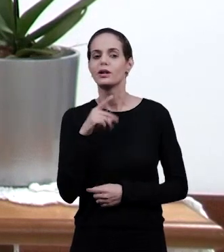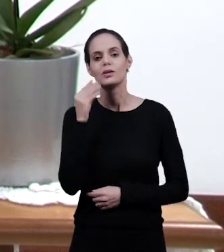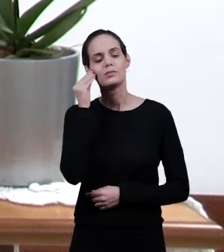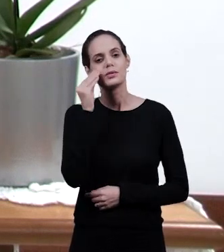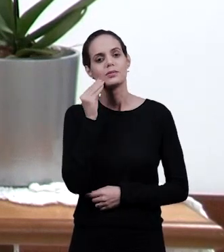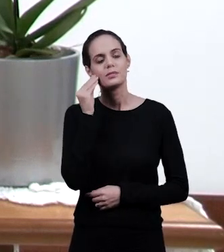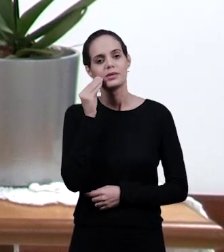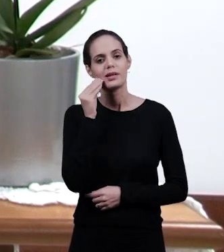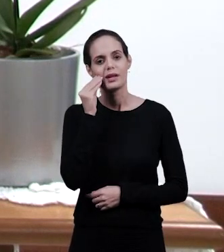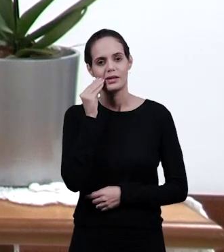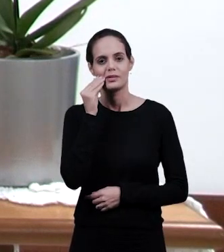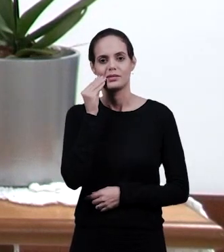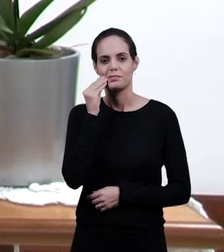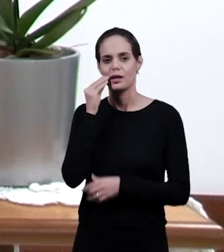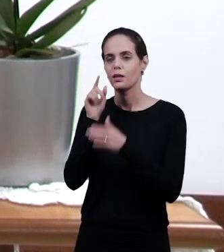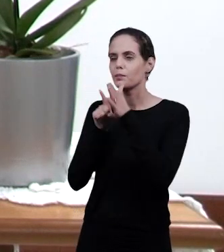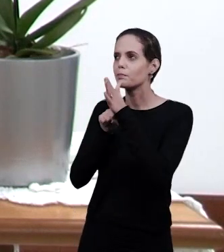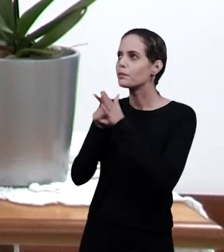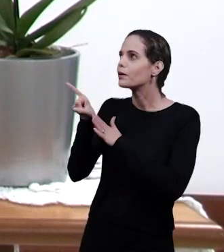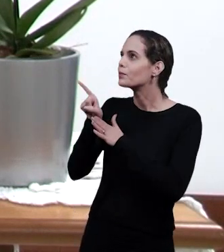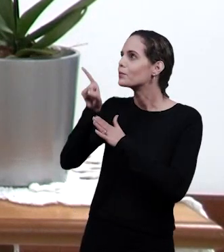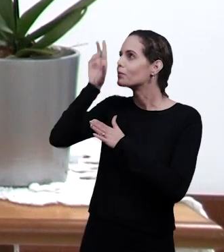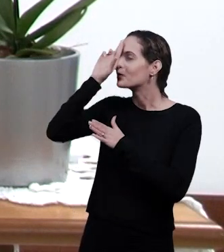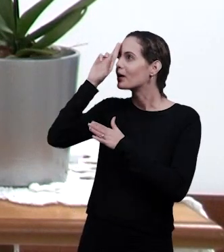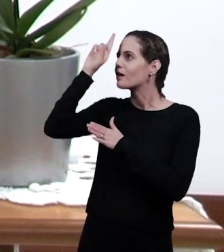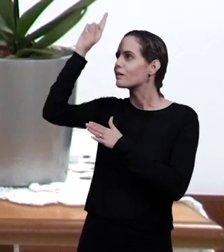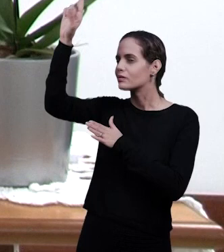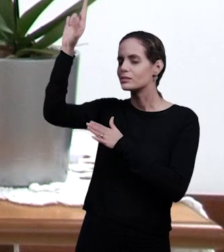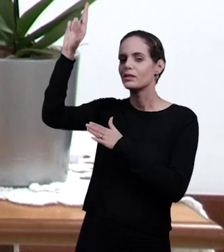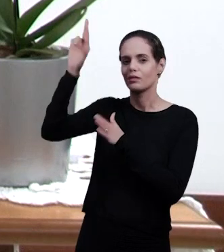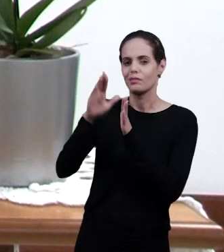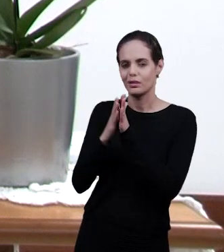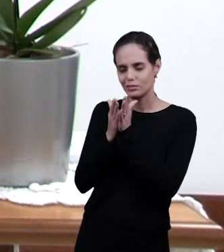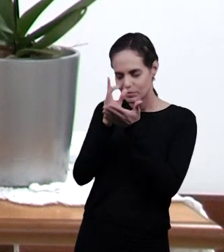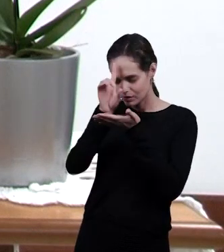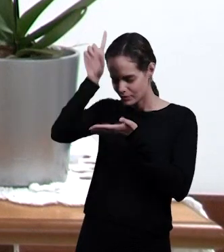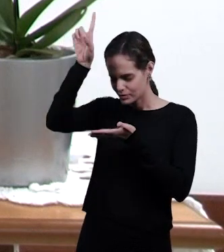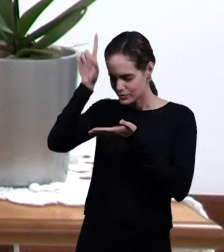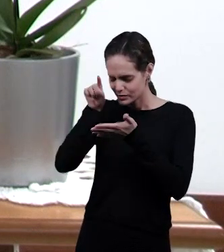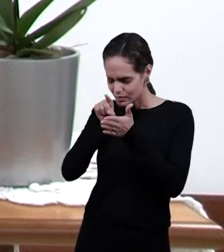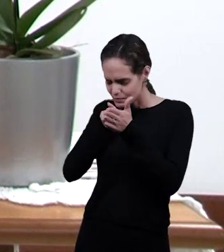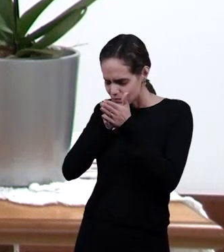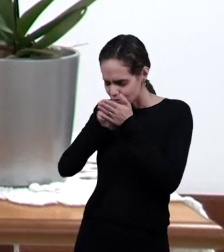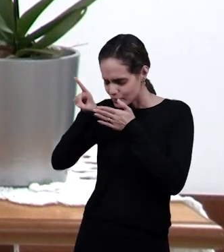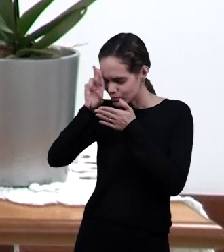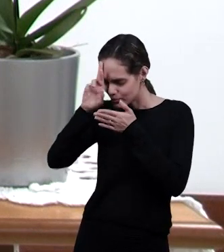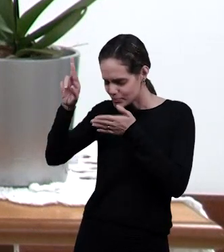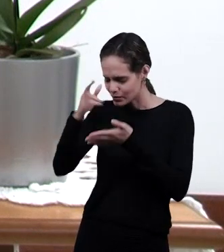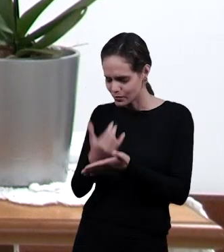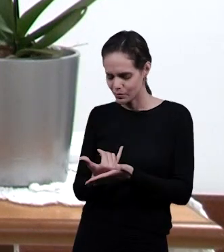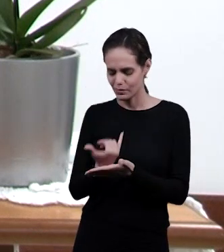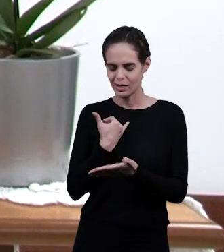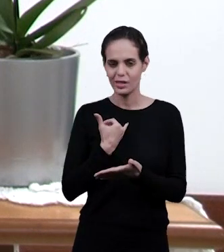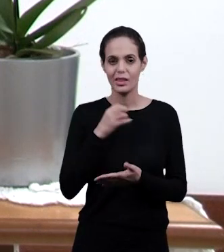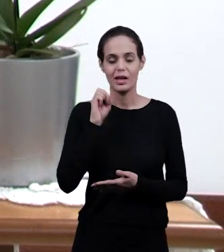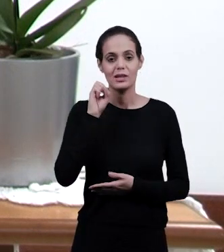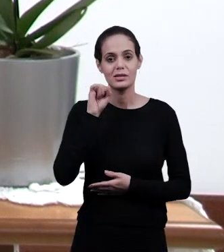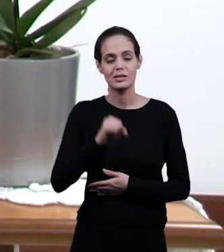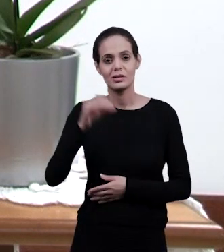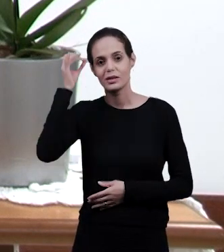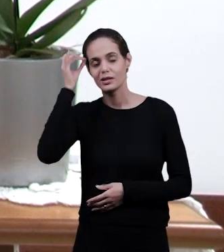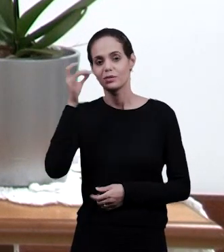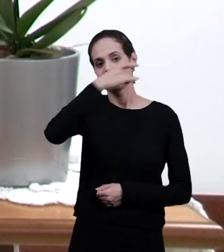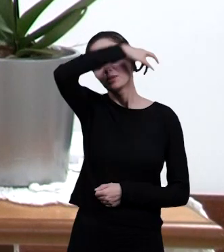também uma experiência. Ela consultou ao Senhor para que o Senhor falasse com ela se ela realmente havia